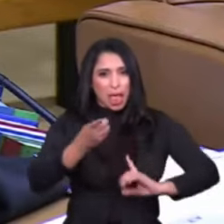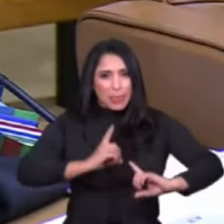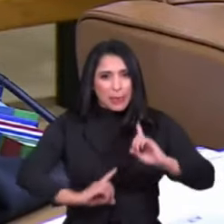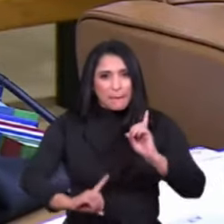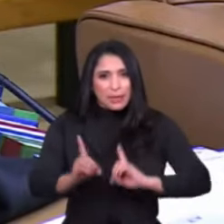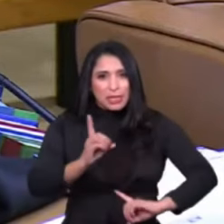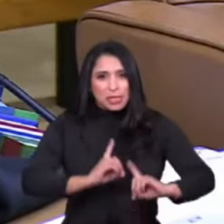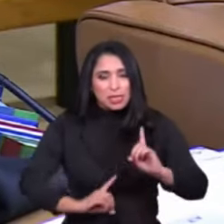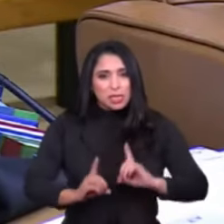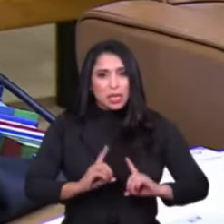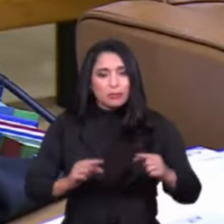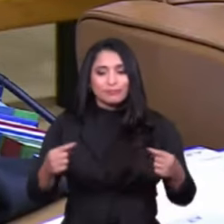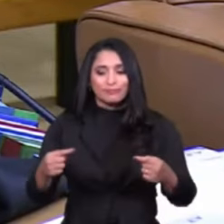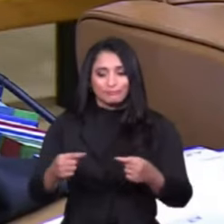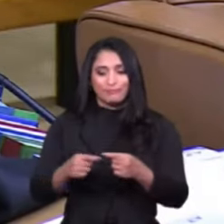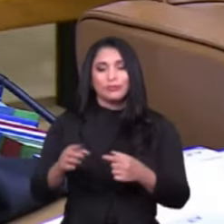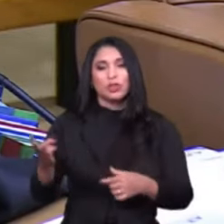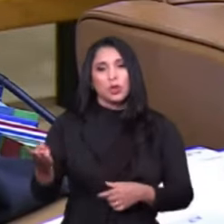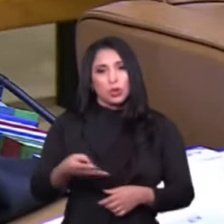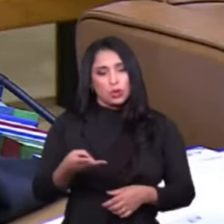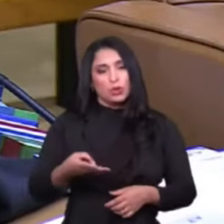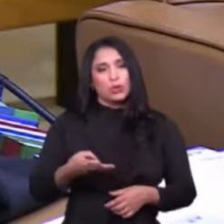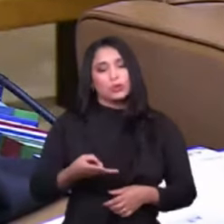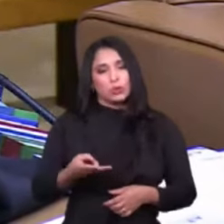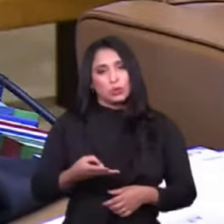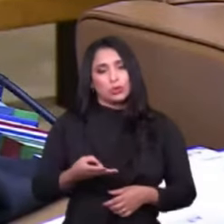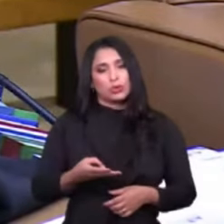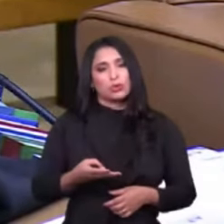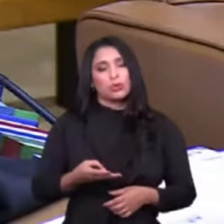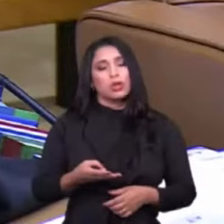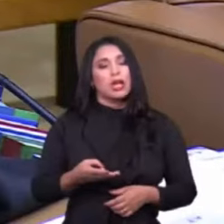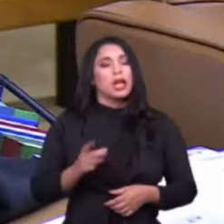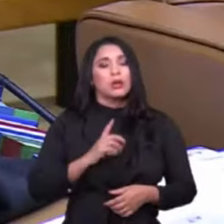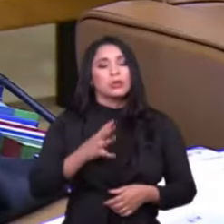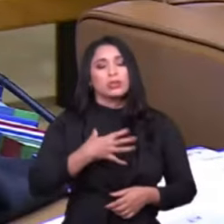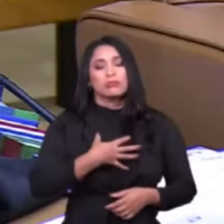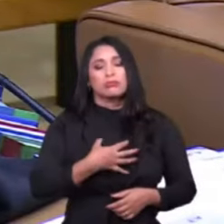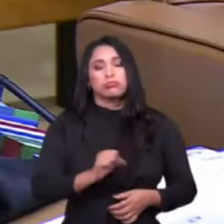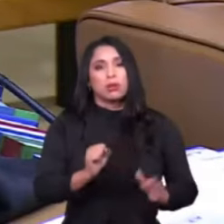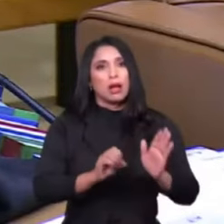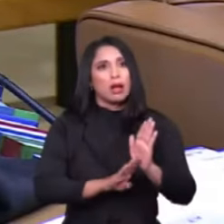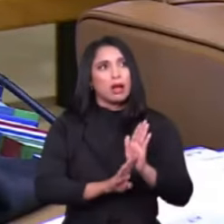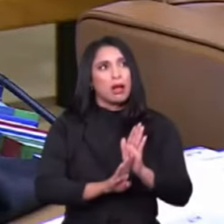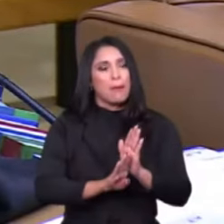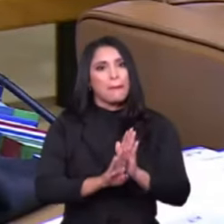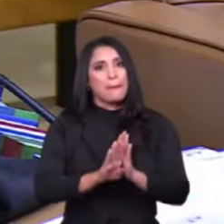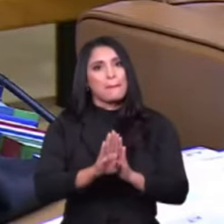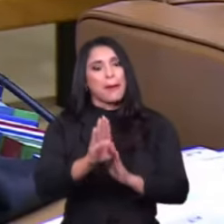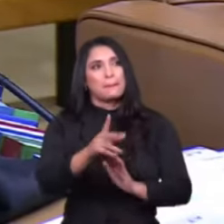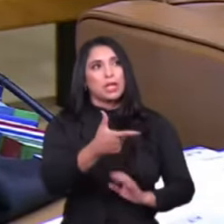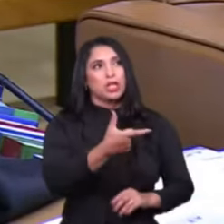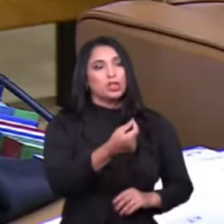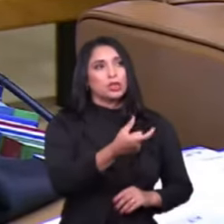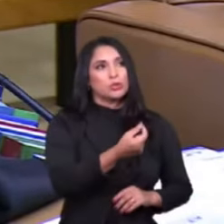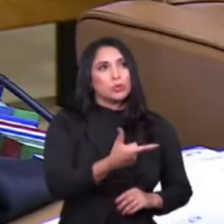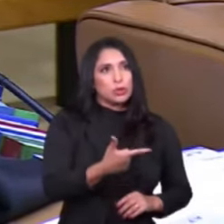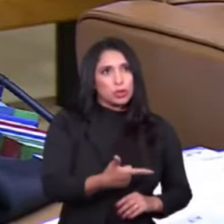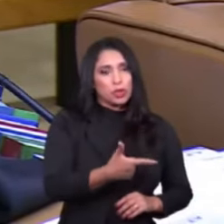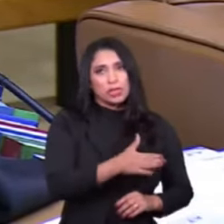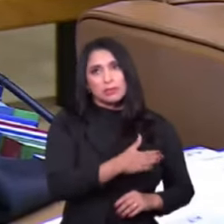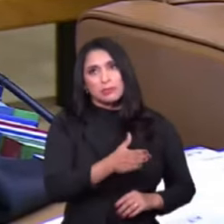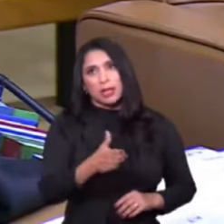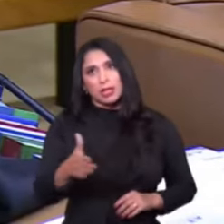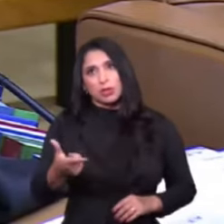uso de cannabis e à frequência do uso de cannabis. As taxas de suicídio nos Estados Unidos aumentaram entre 2002 e